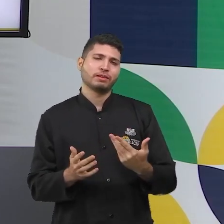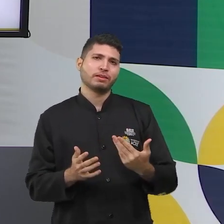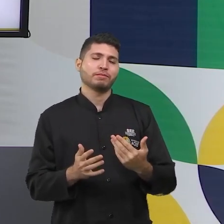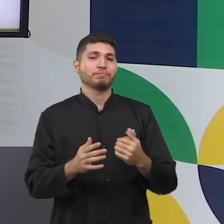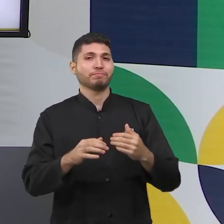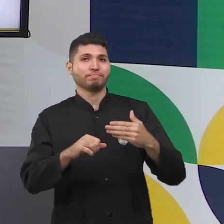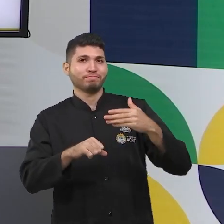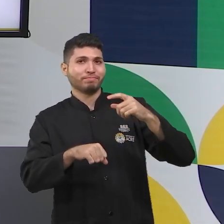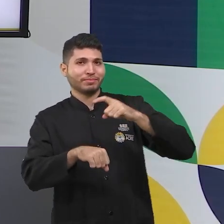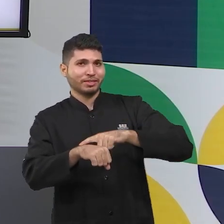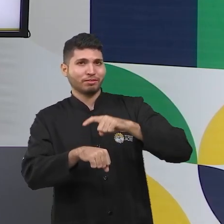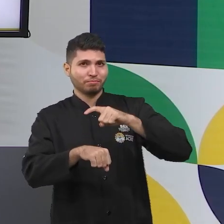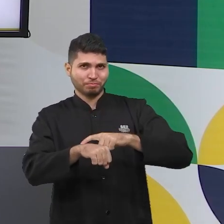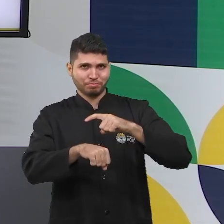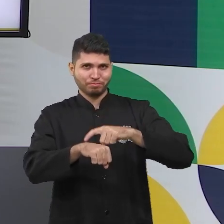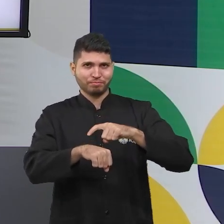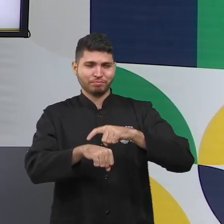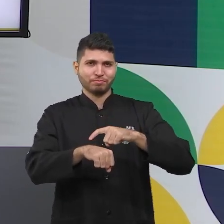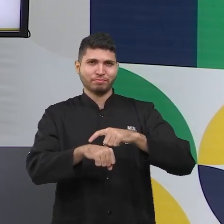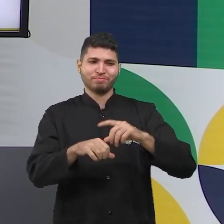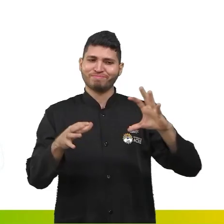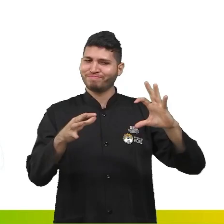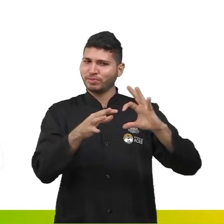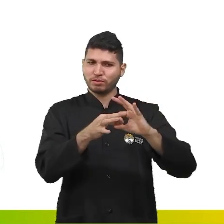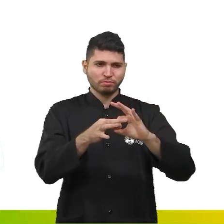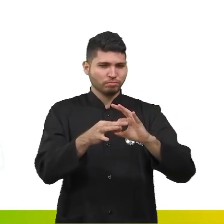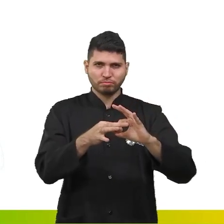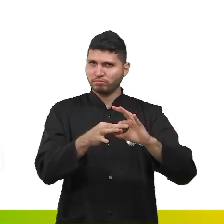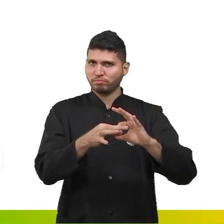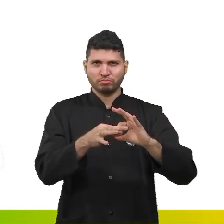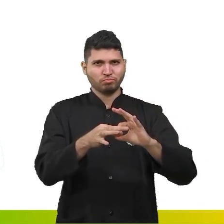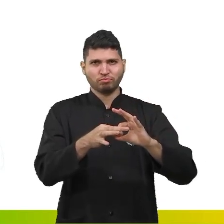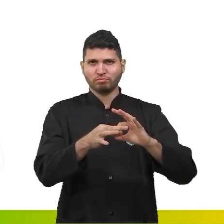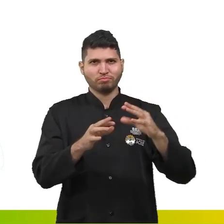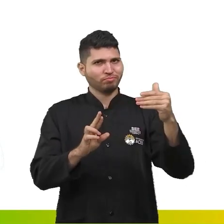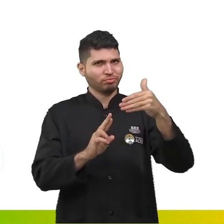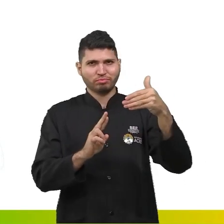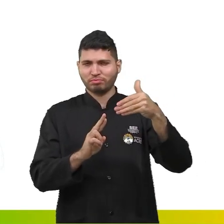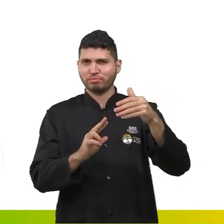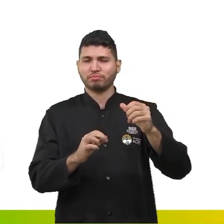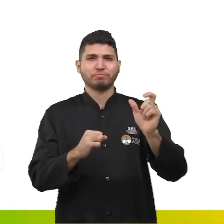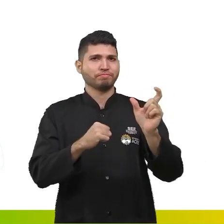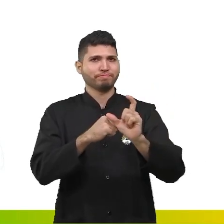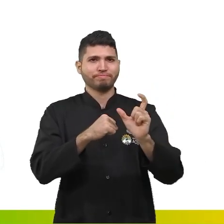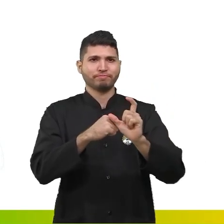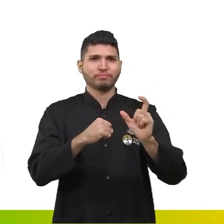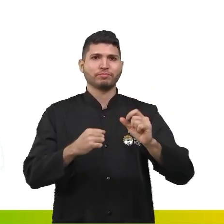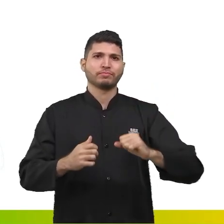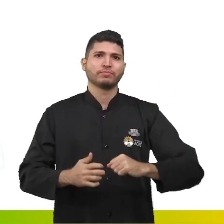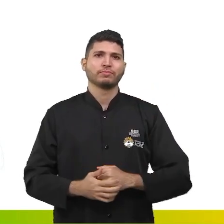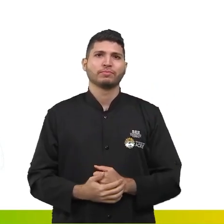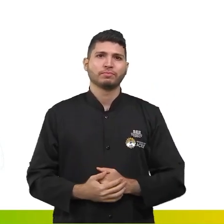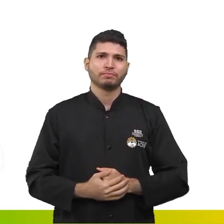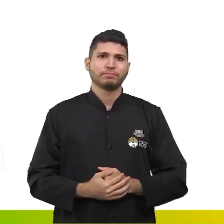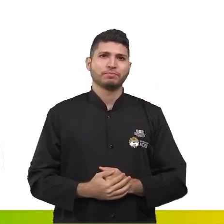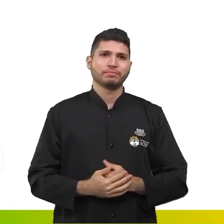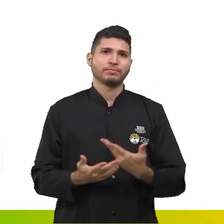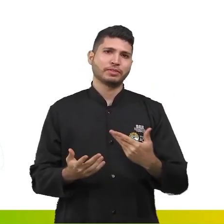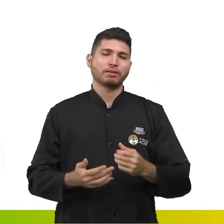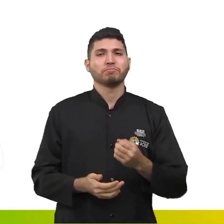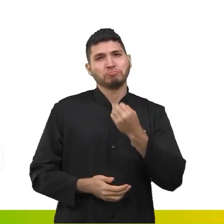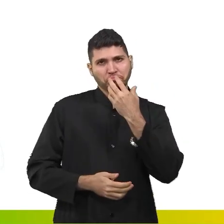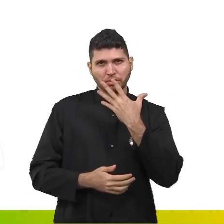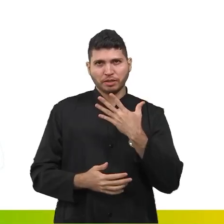Tá bom? A continuação. Aí nós temos aqui, ó. Tá, a Marta estava muito bem